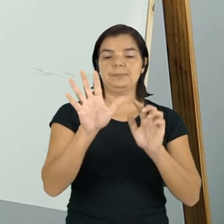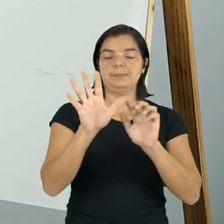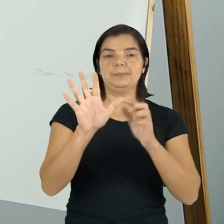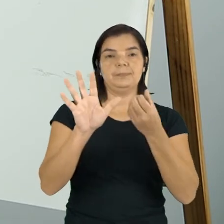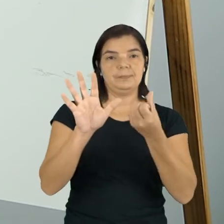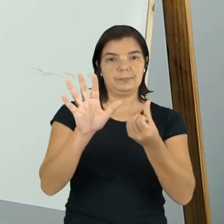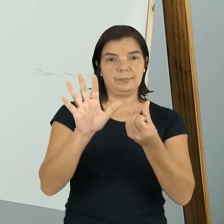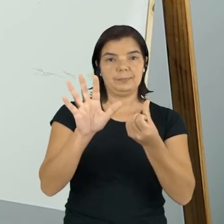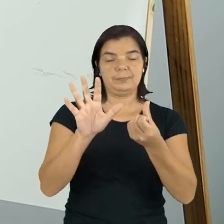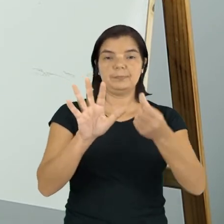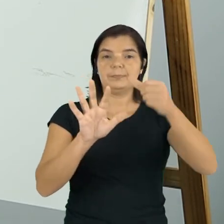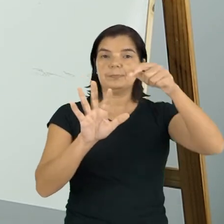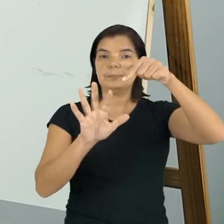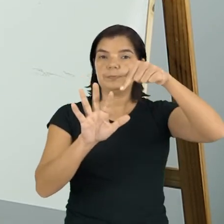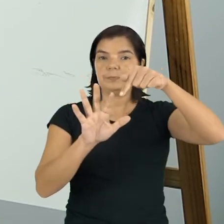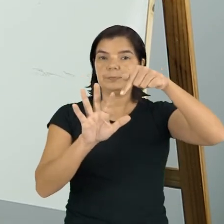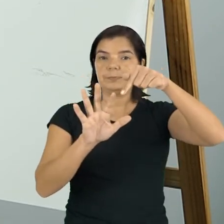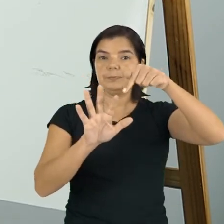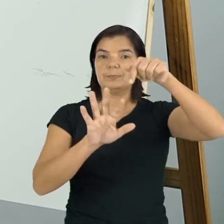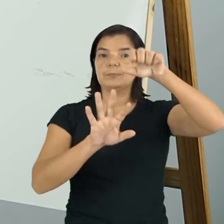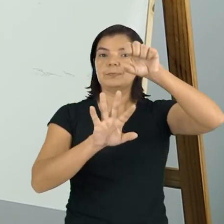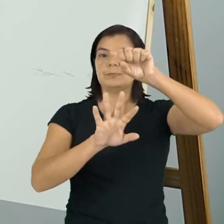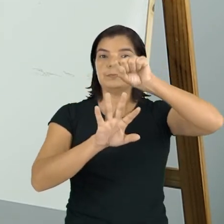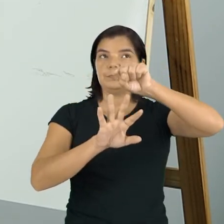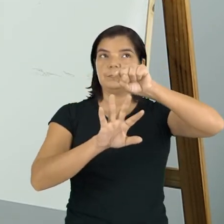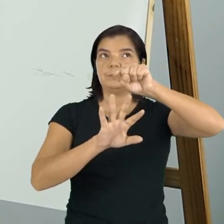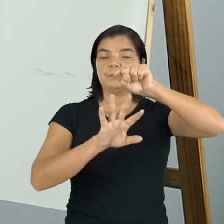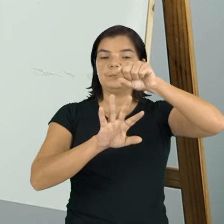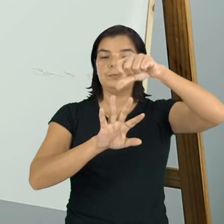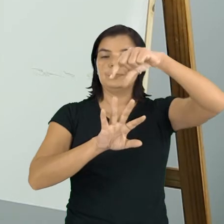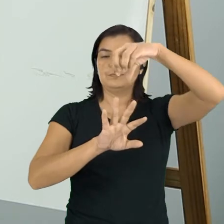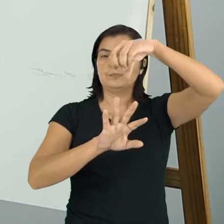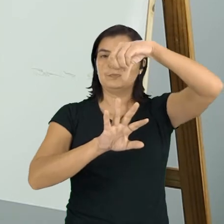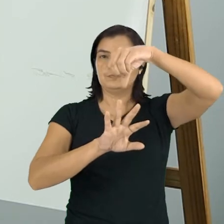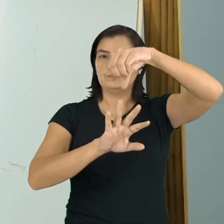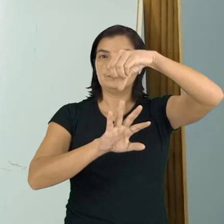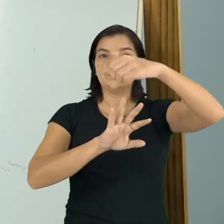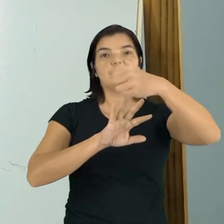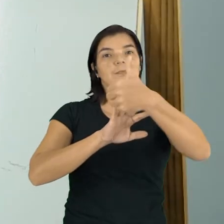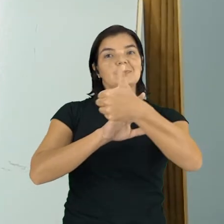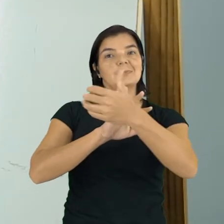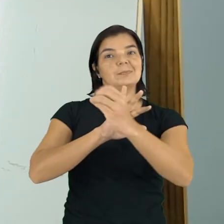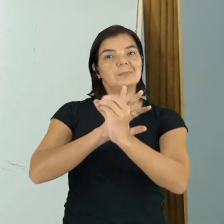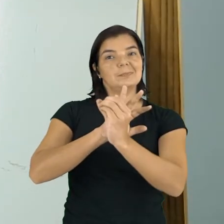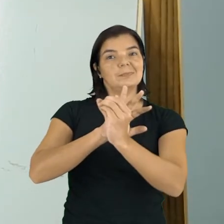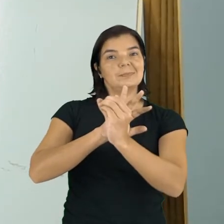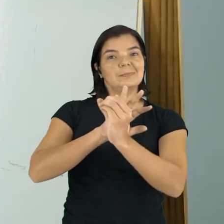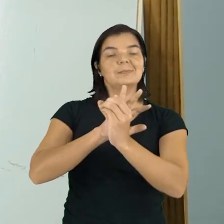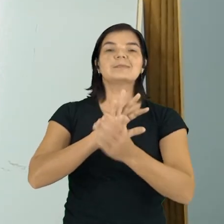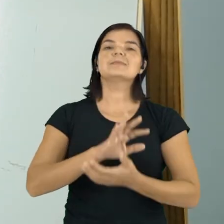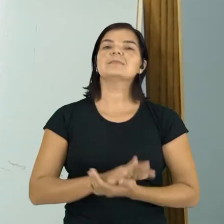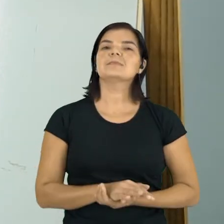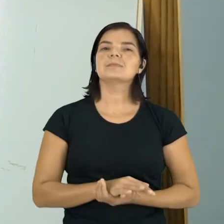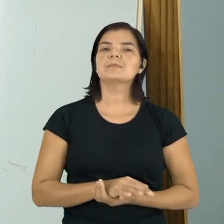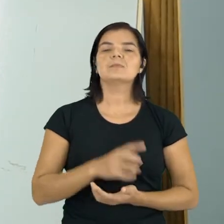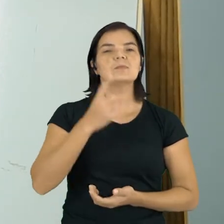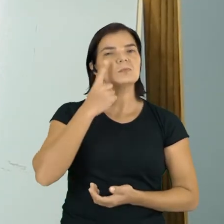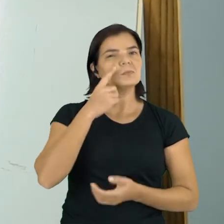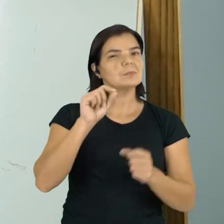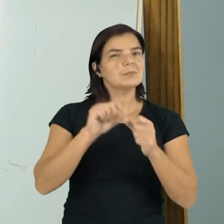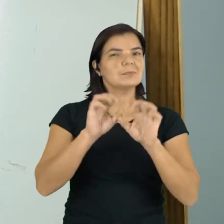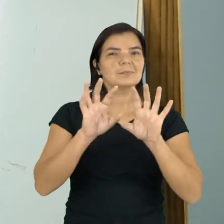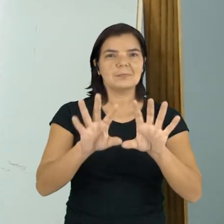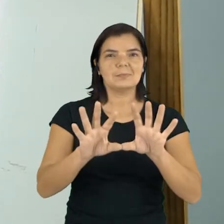5, 6, 7, 8, 9, 10. Quando eu